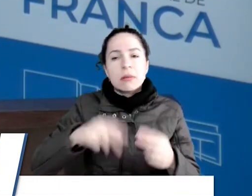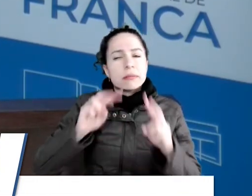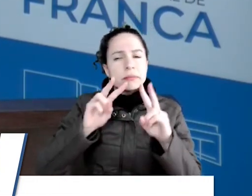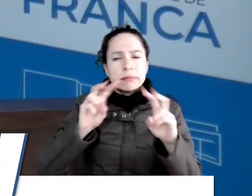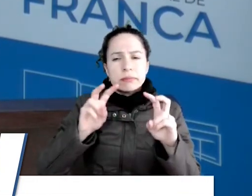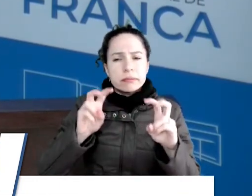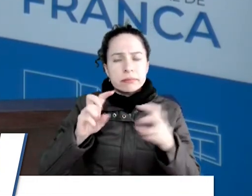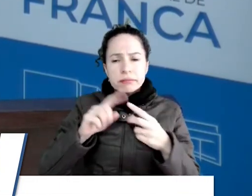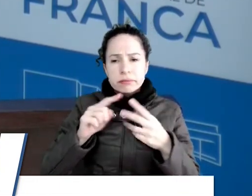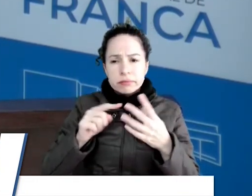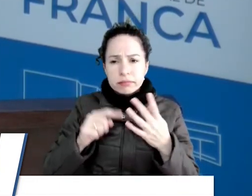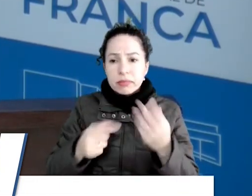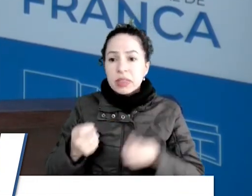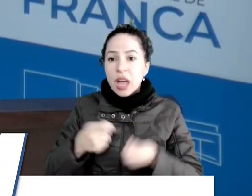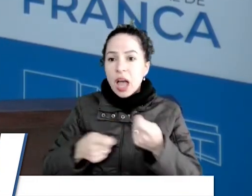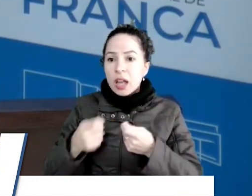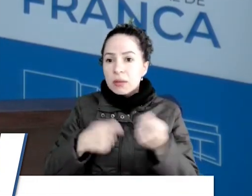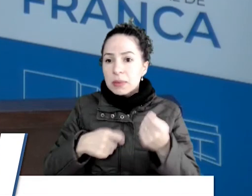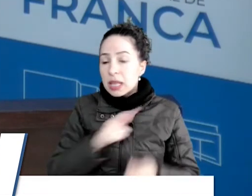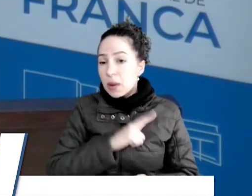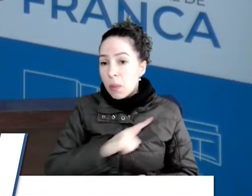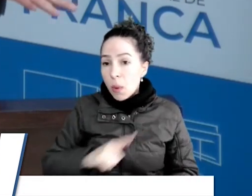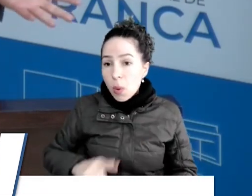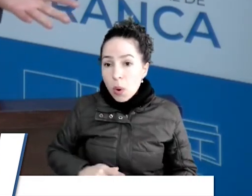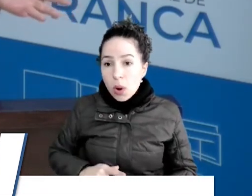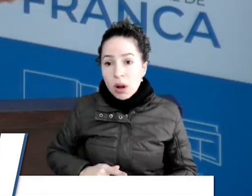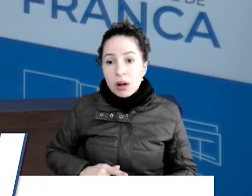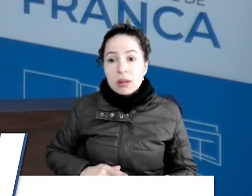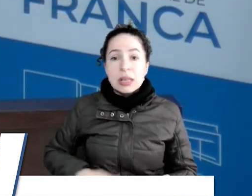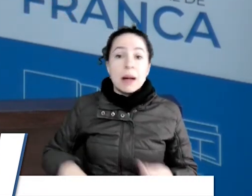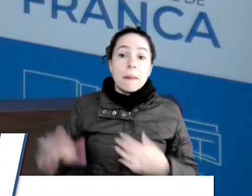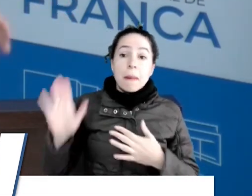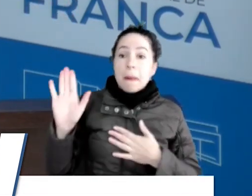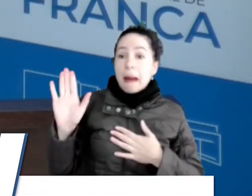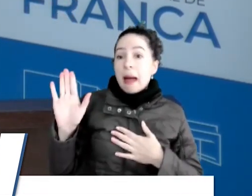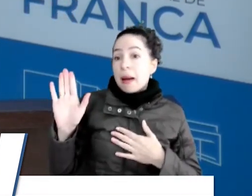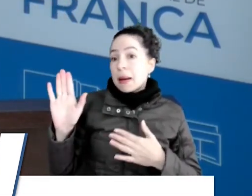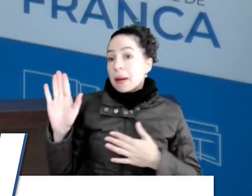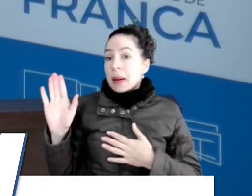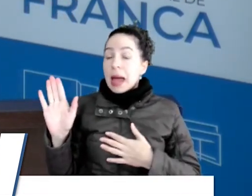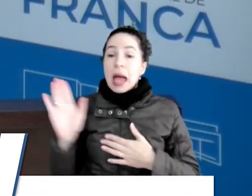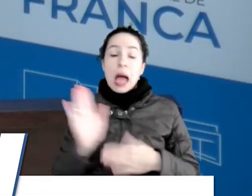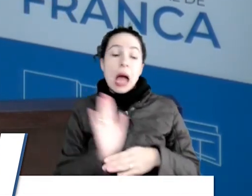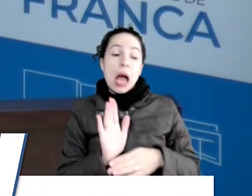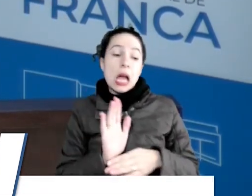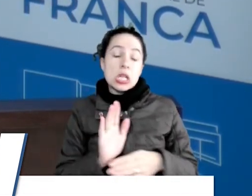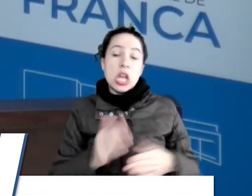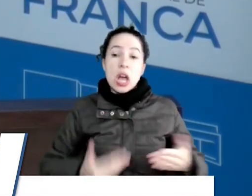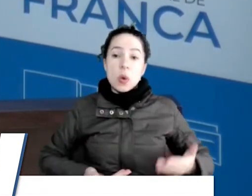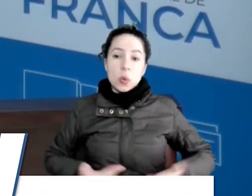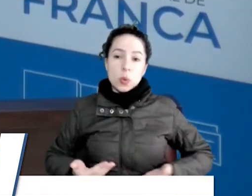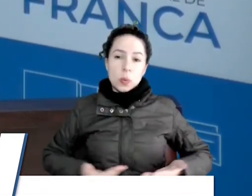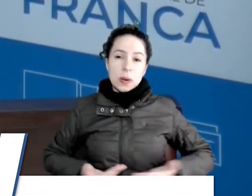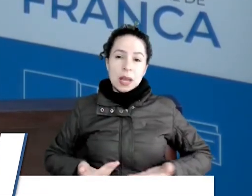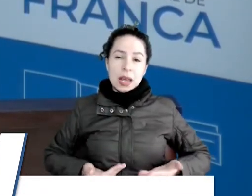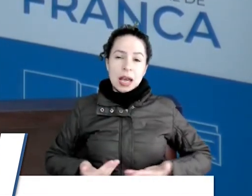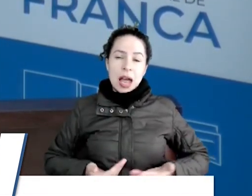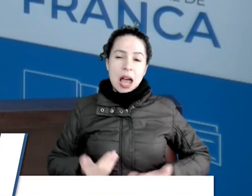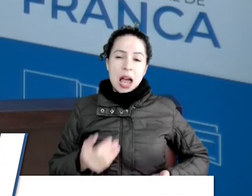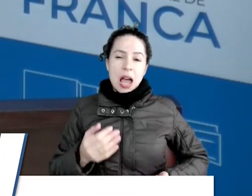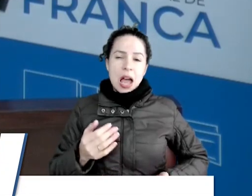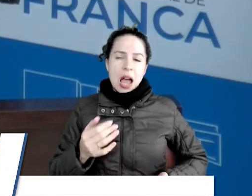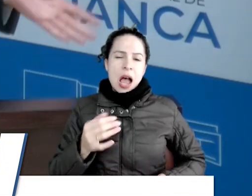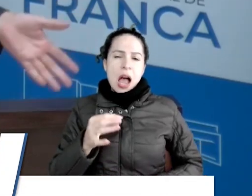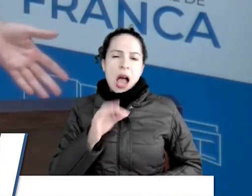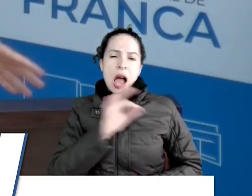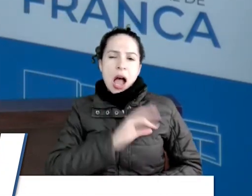à administração pública, promessas a servidores públicos de aumentos de 20%, que